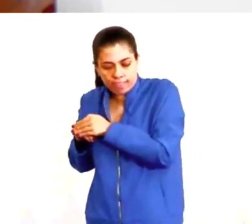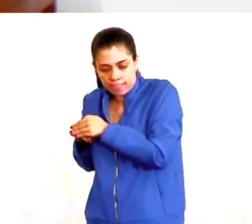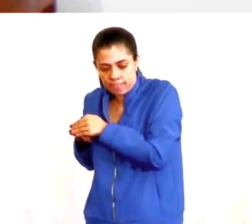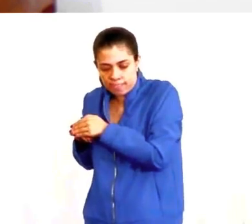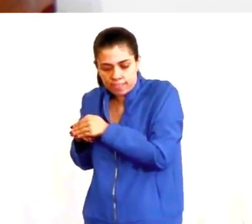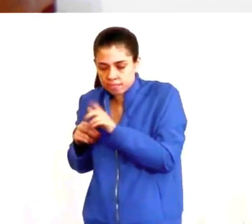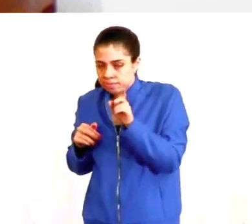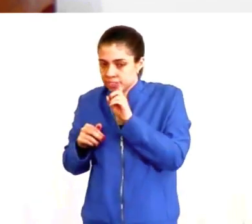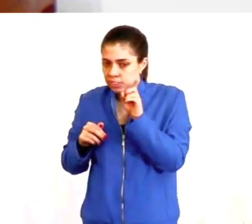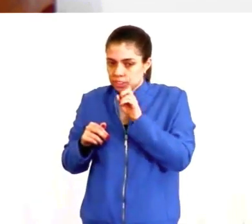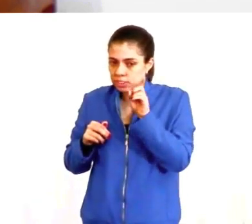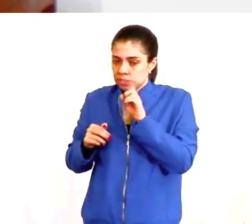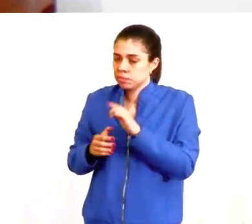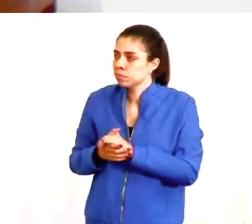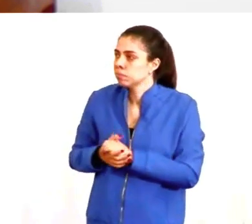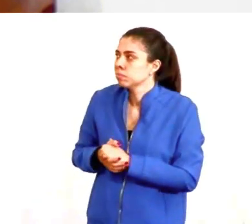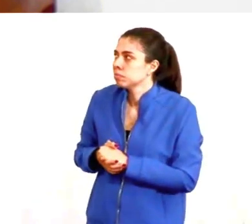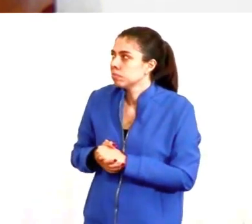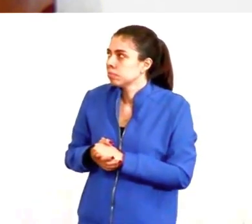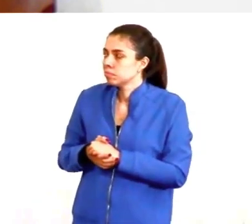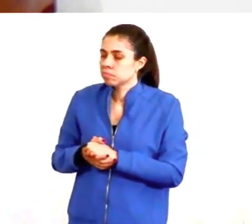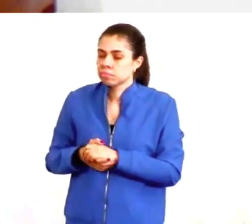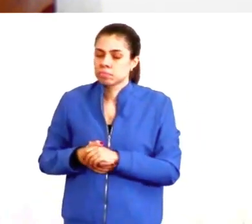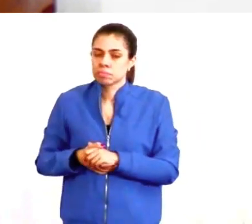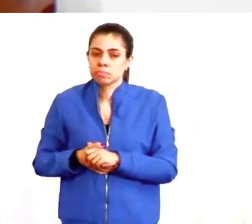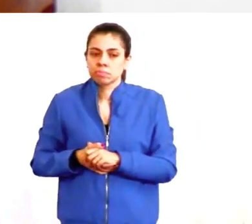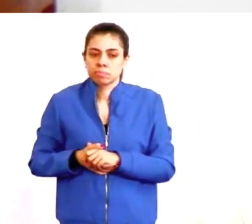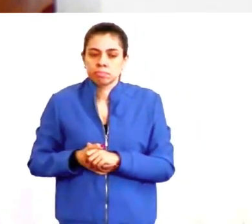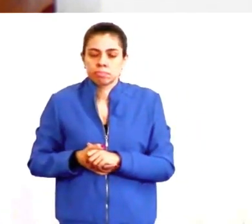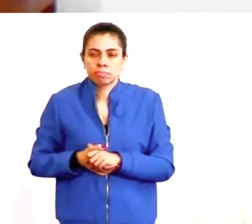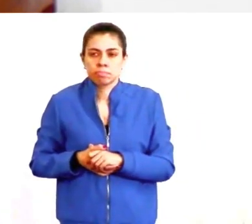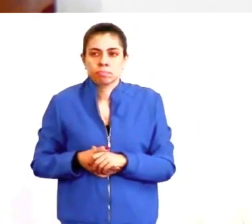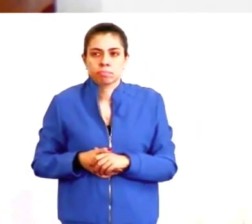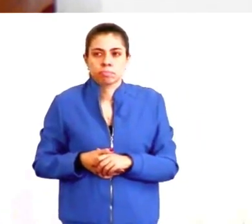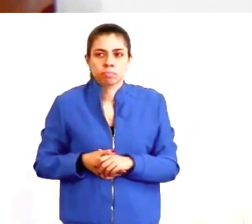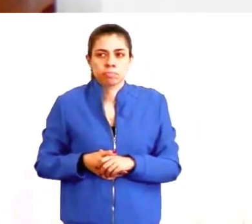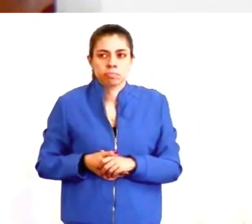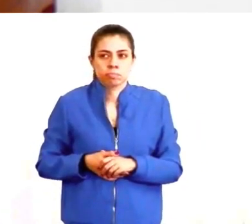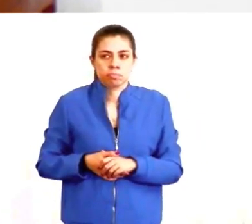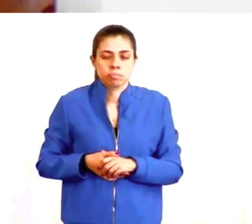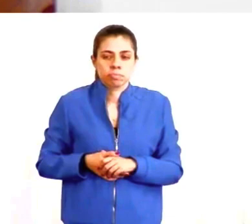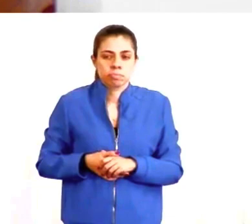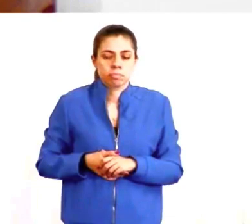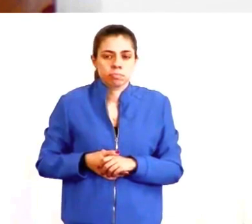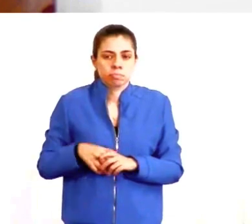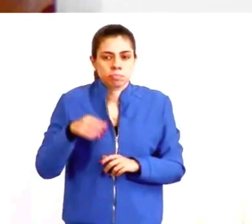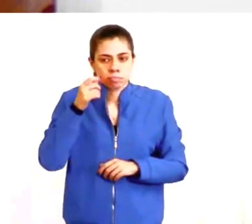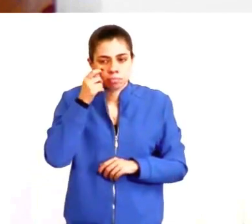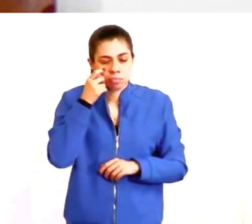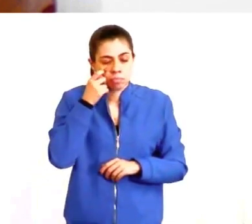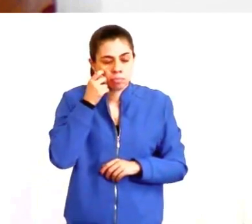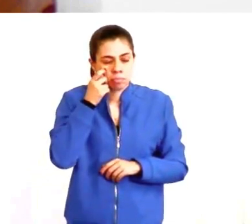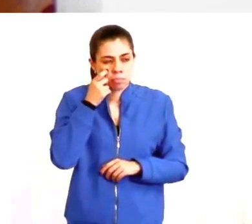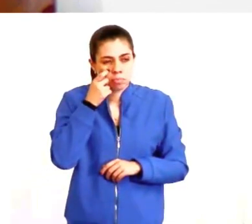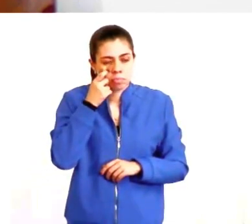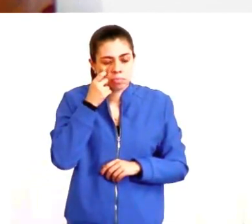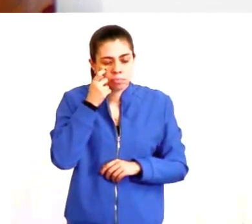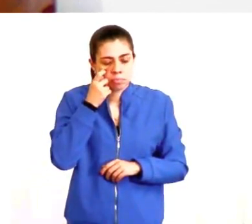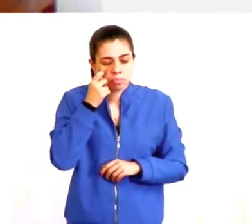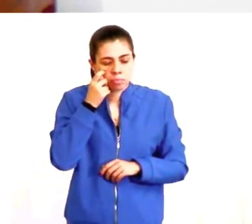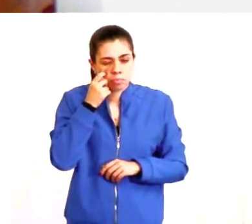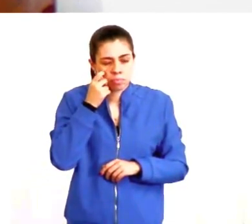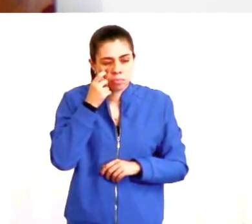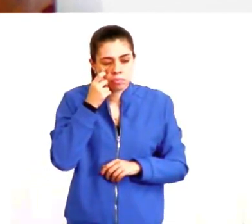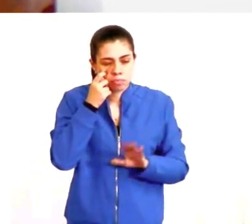uma sinagogal. A igreja romana adotou a liturgia templista, a liturgia